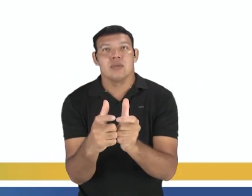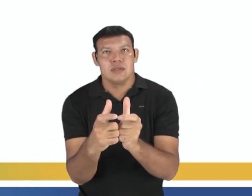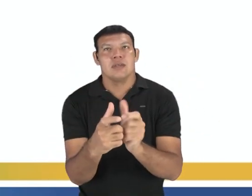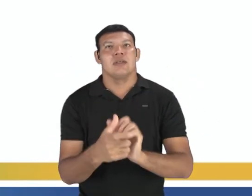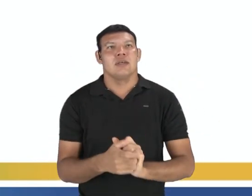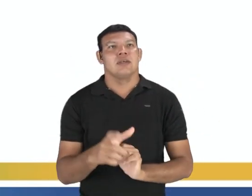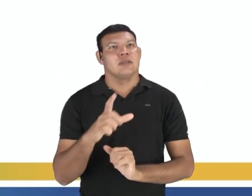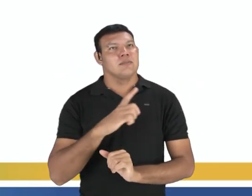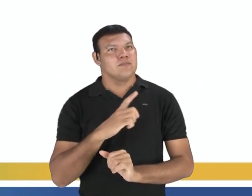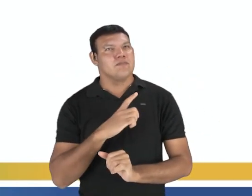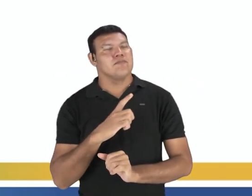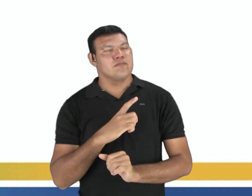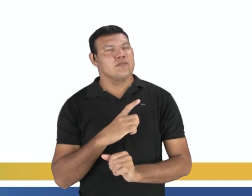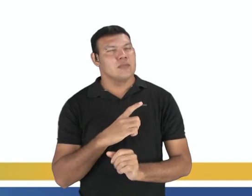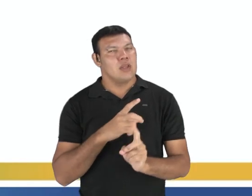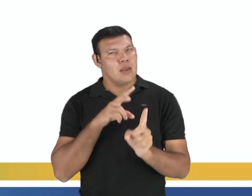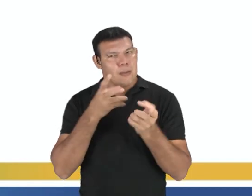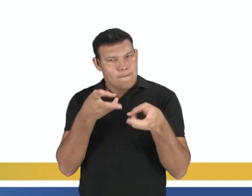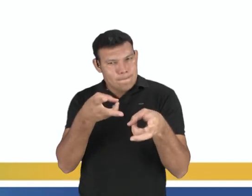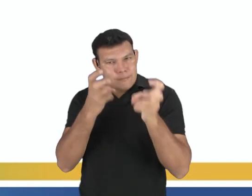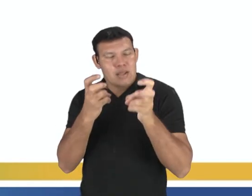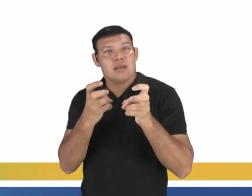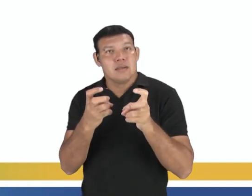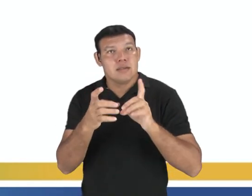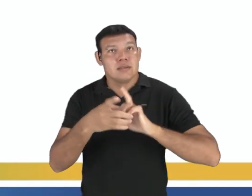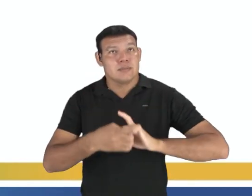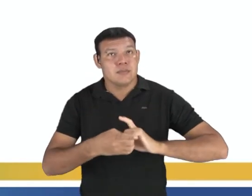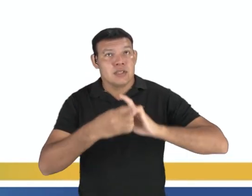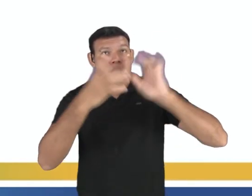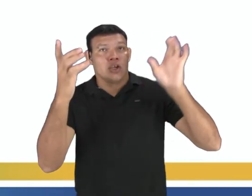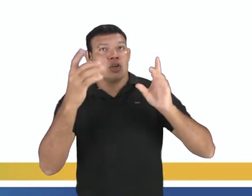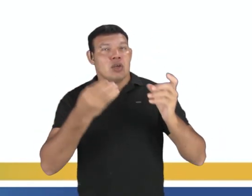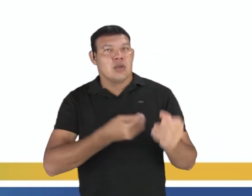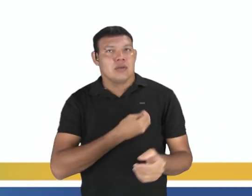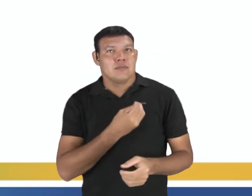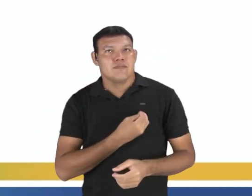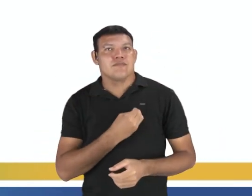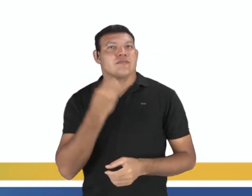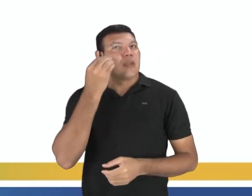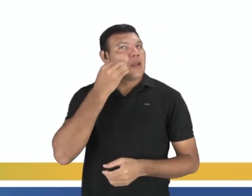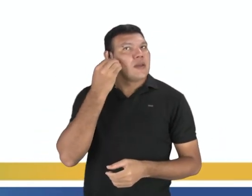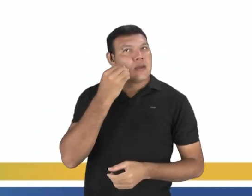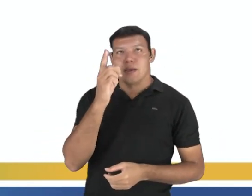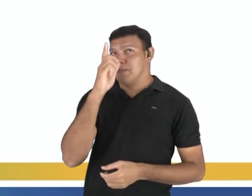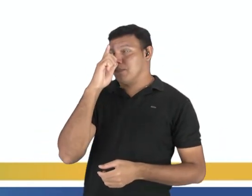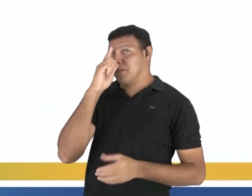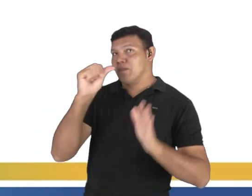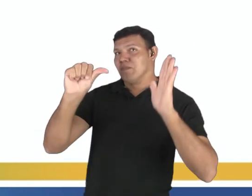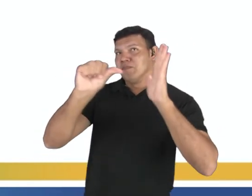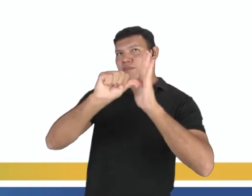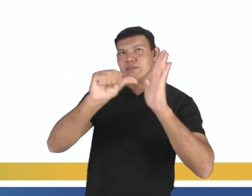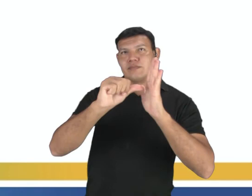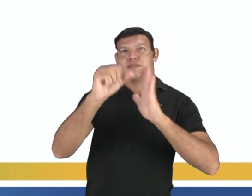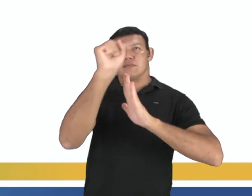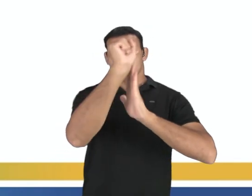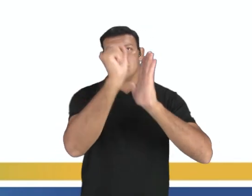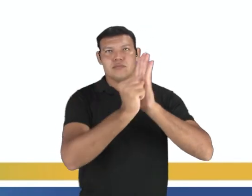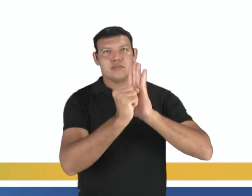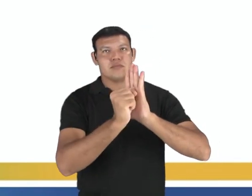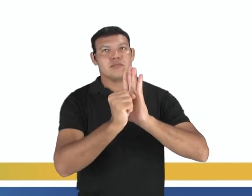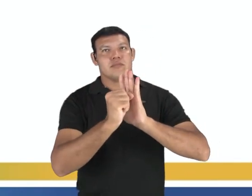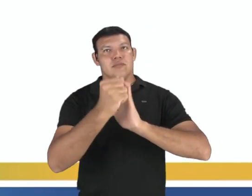isso em conta, a forma democrática vivenciada e experimentada pelos gregos atenienses no século 4 e